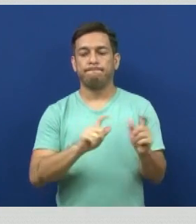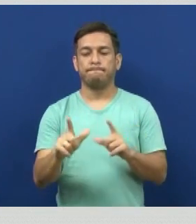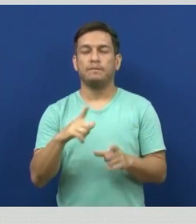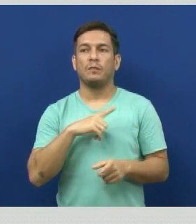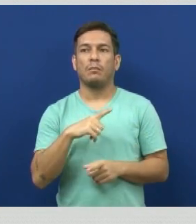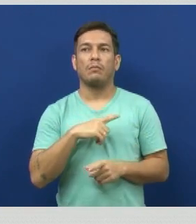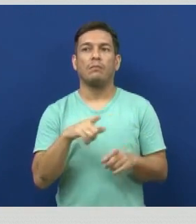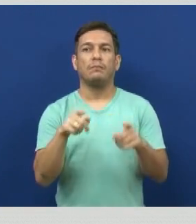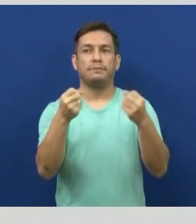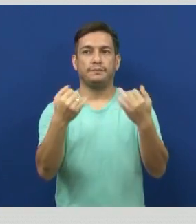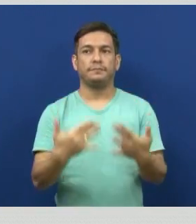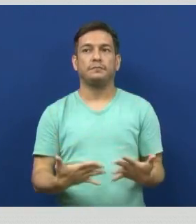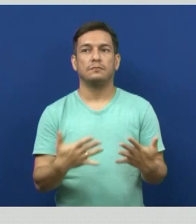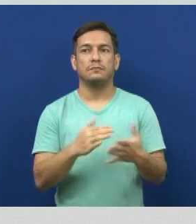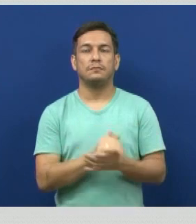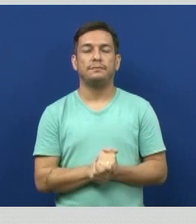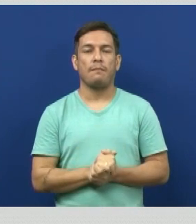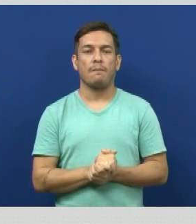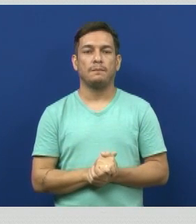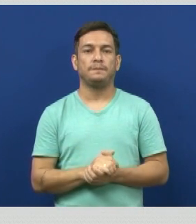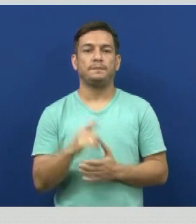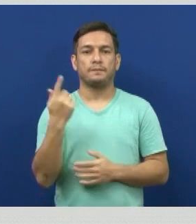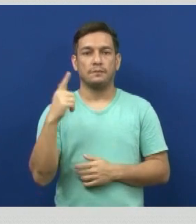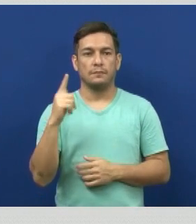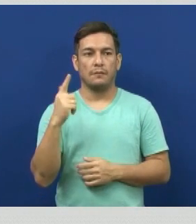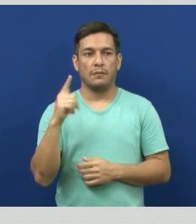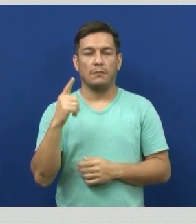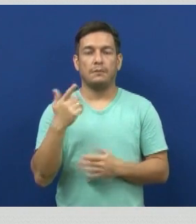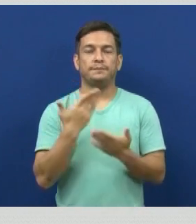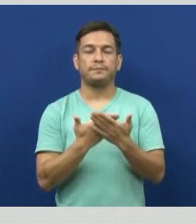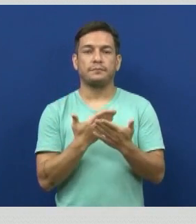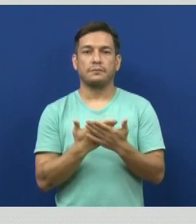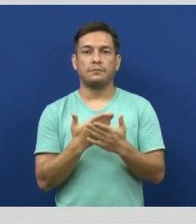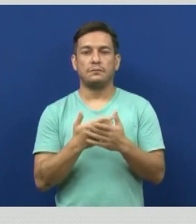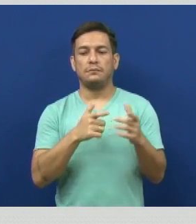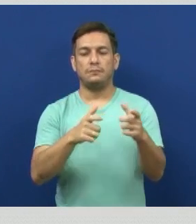uma definiçãozinha que está ali, ó. A geografia